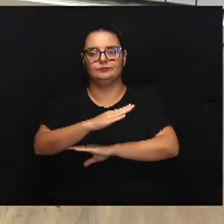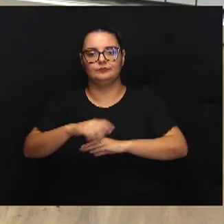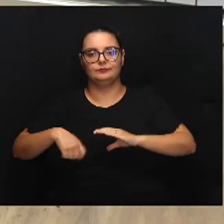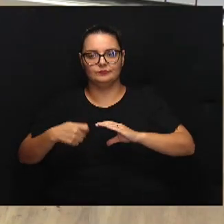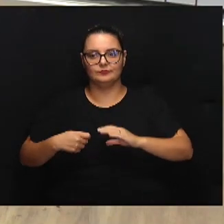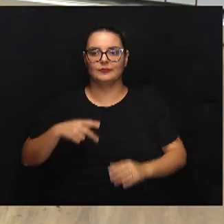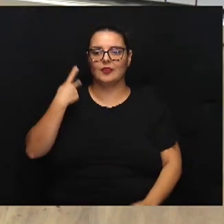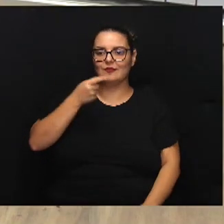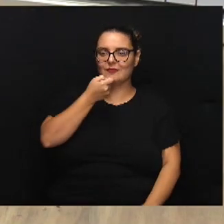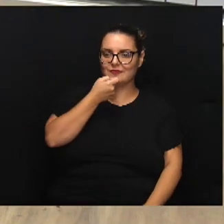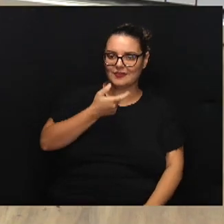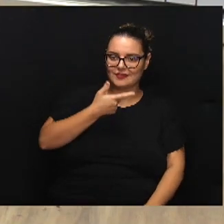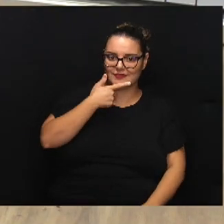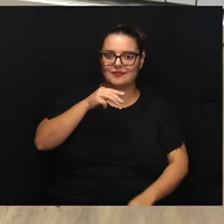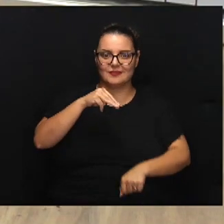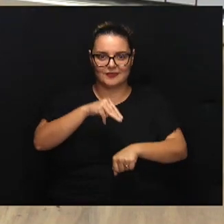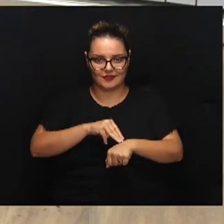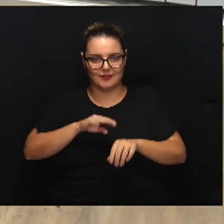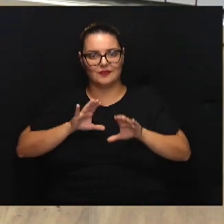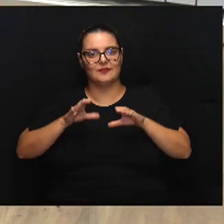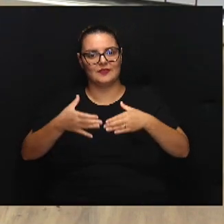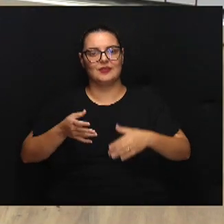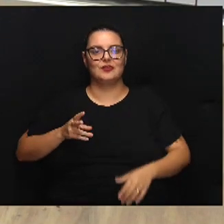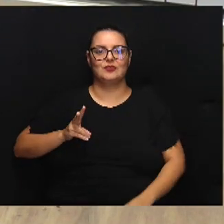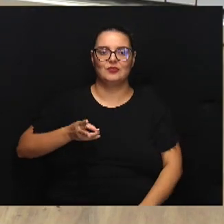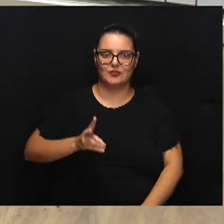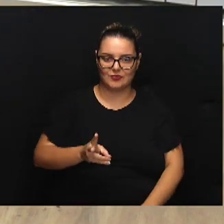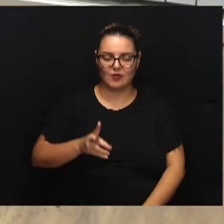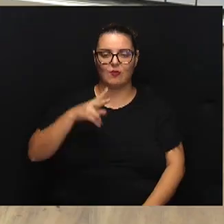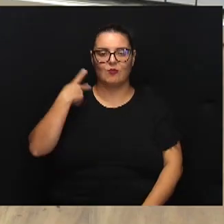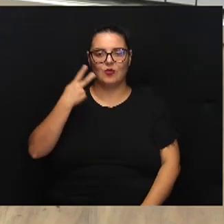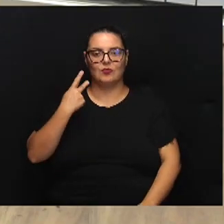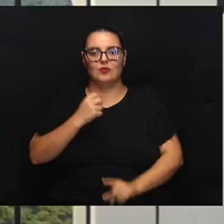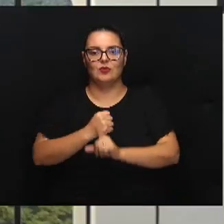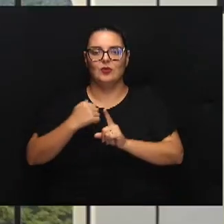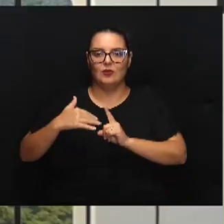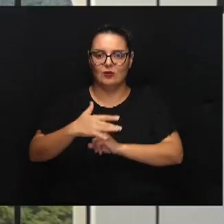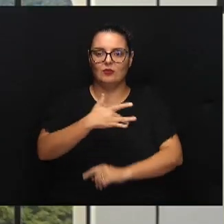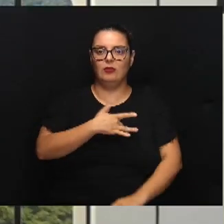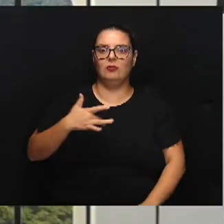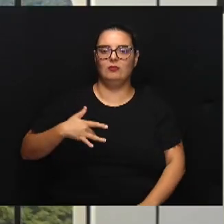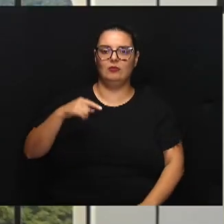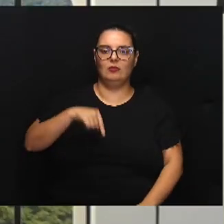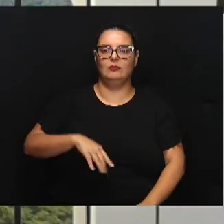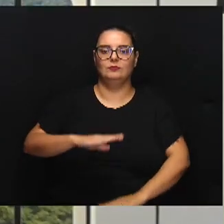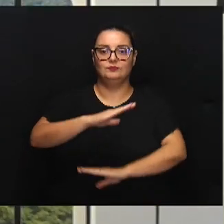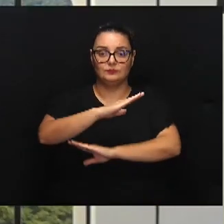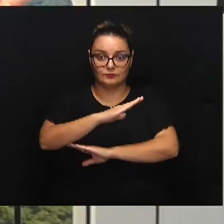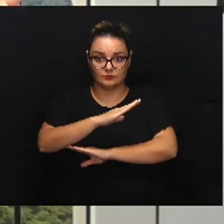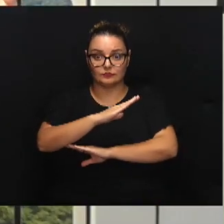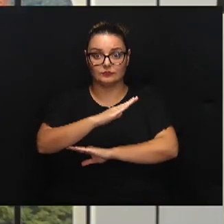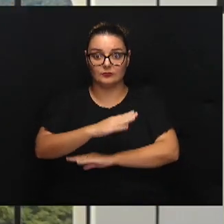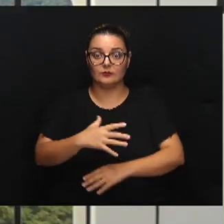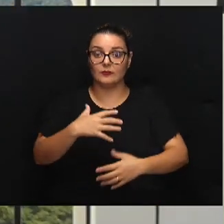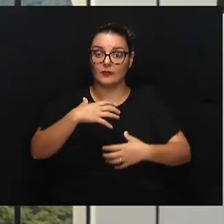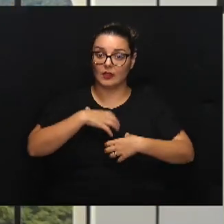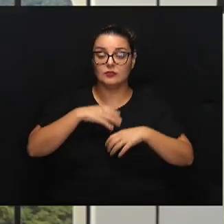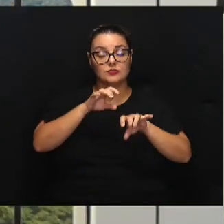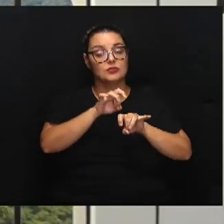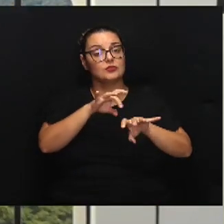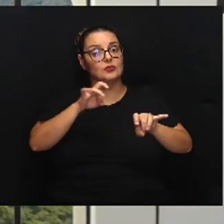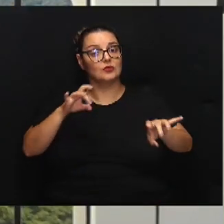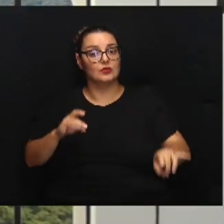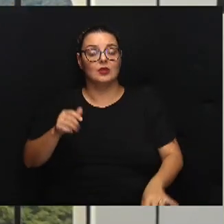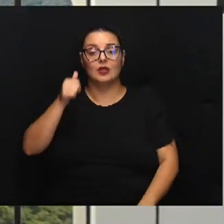Fernanda Souto, que é membro da Comissão Permanente de Política Social e Saúde aqui da Câmara, e de maneira online